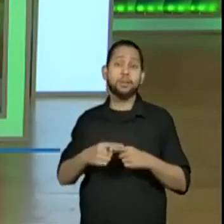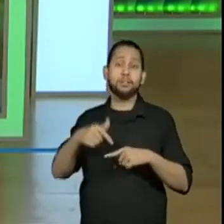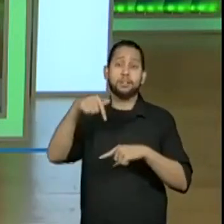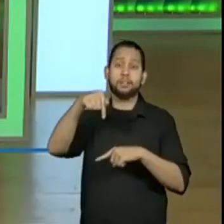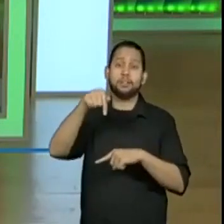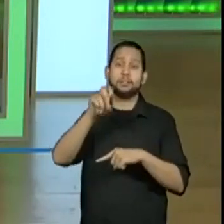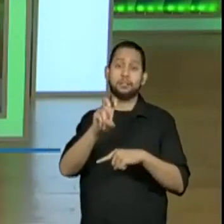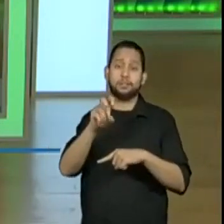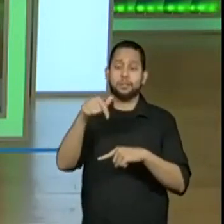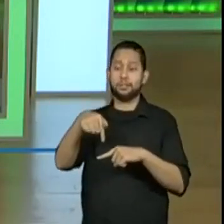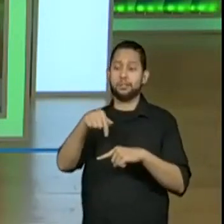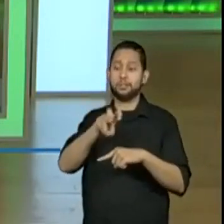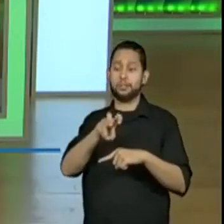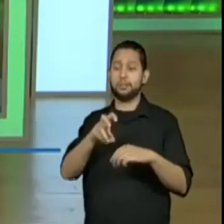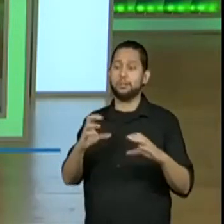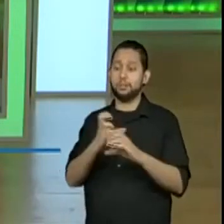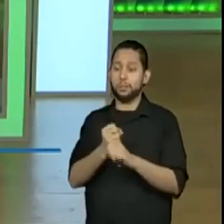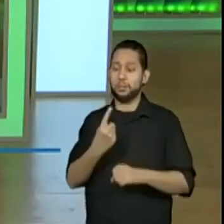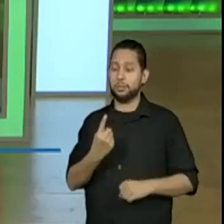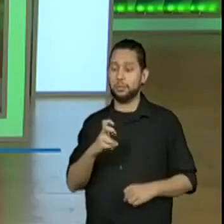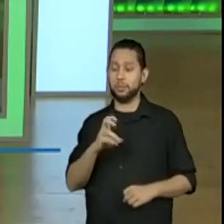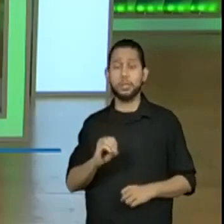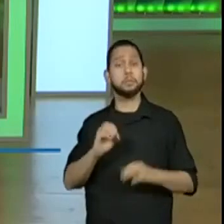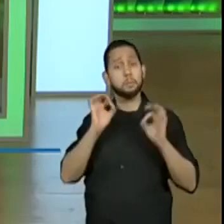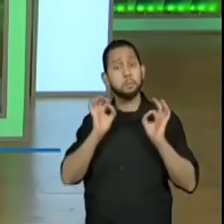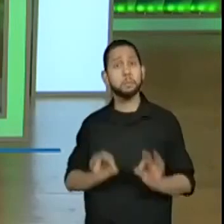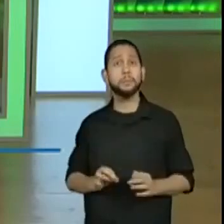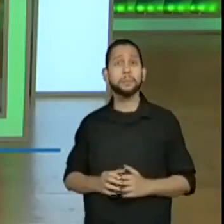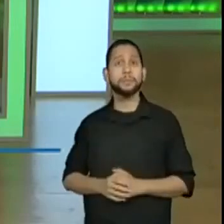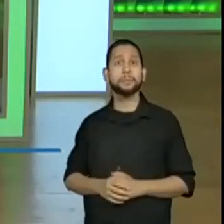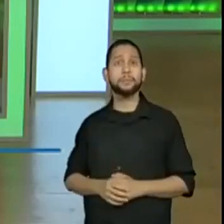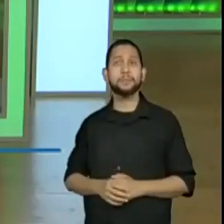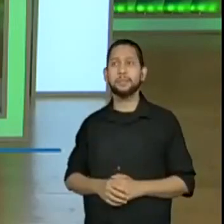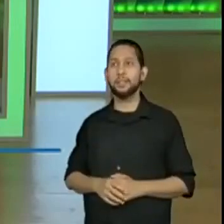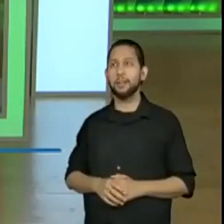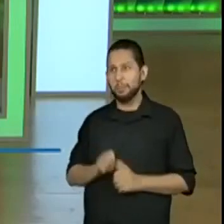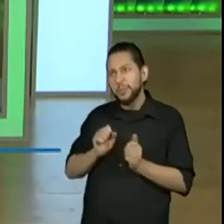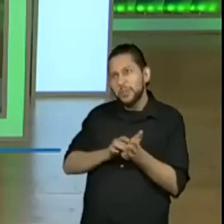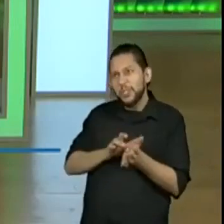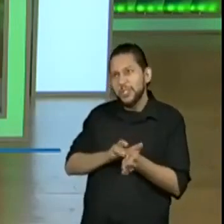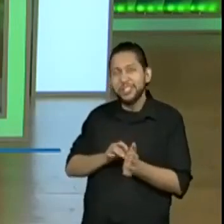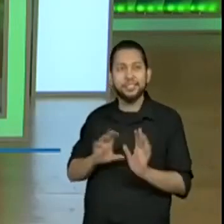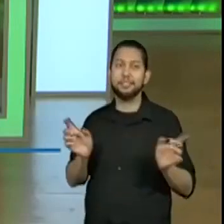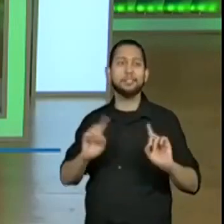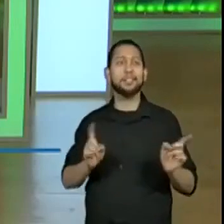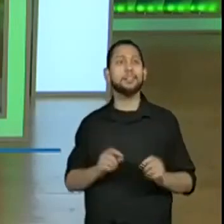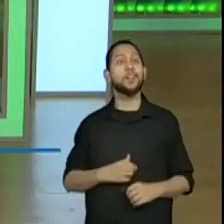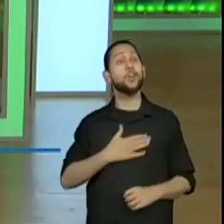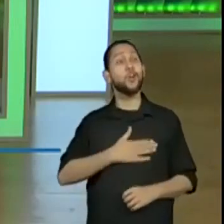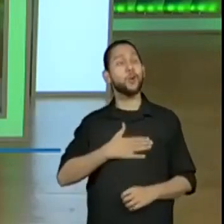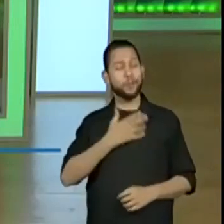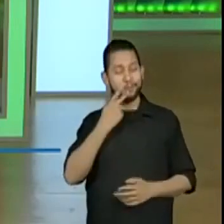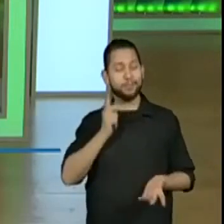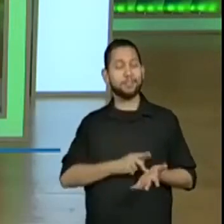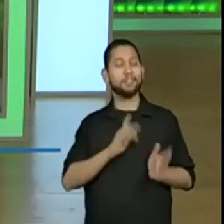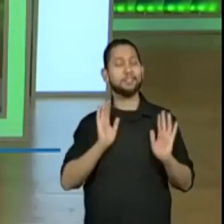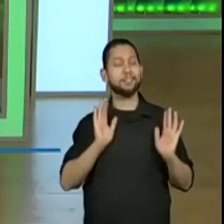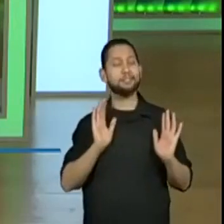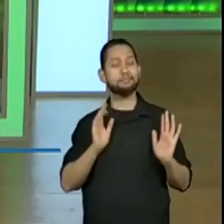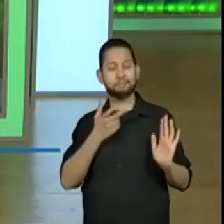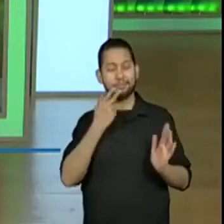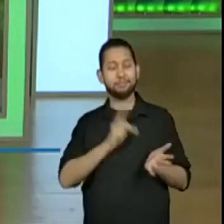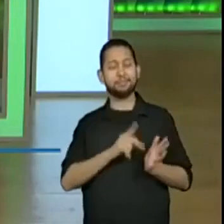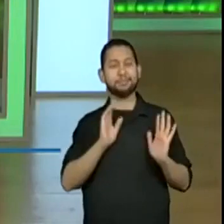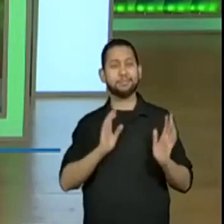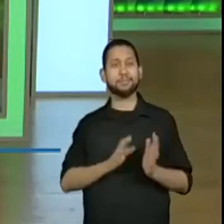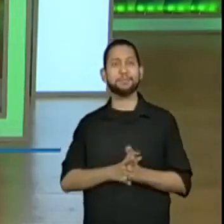ultrapassava. Não deu certo. Não. Tá tudo bem. Posso entendi. Fingir que é que eu finjo? Não, não eu tá vou errar bem. Na próxima. Não, eu gosto de ser honesta. Então tá. Não.